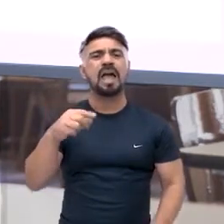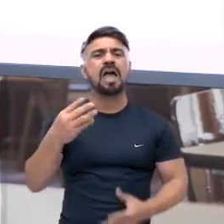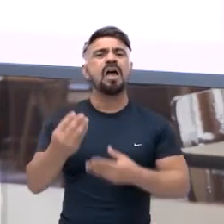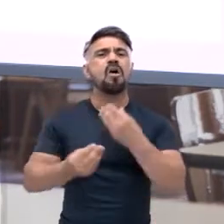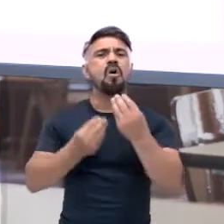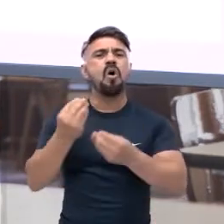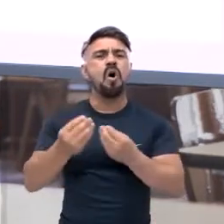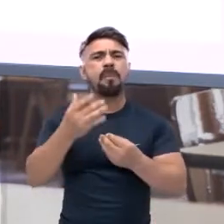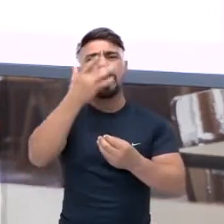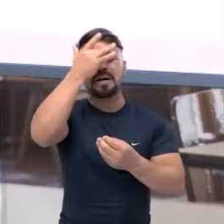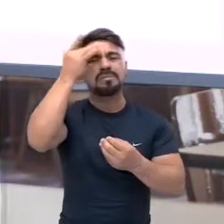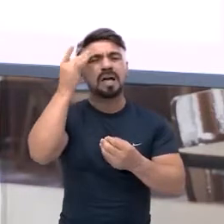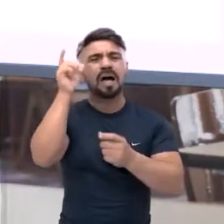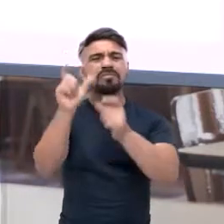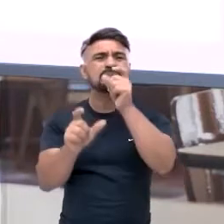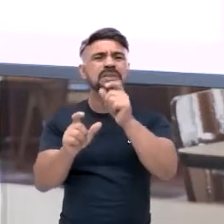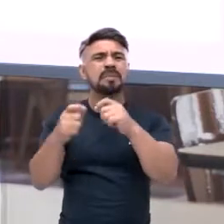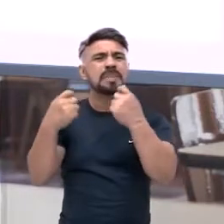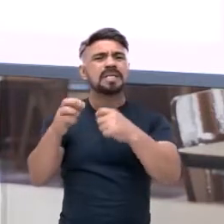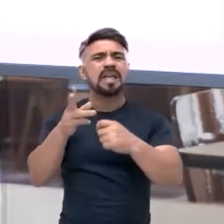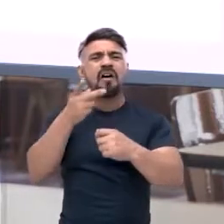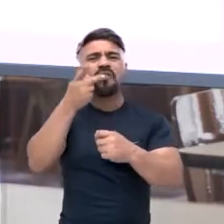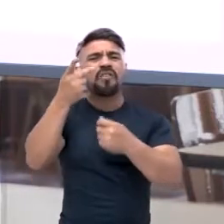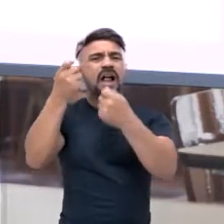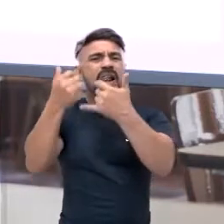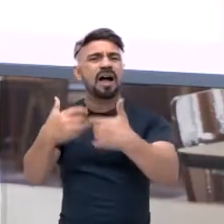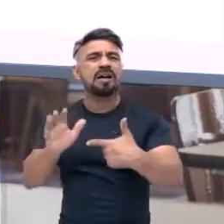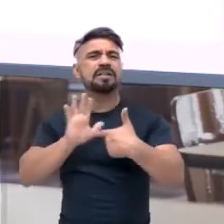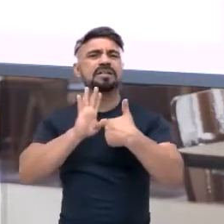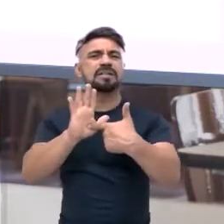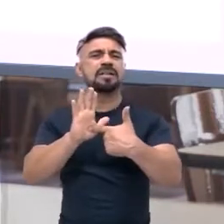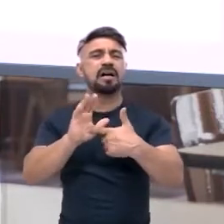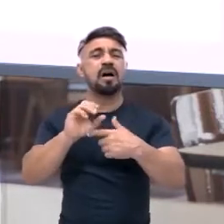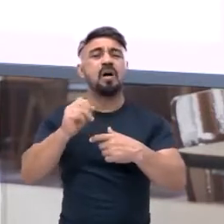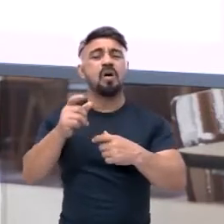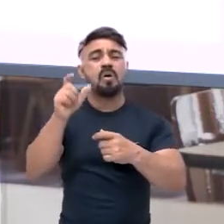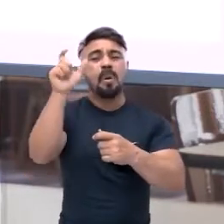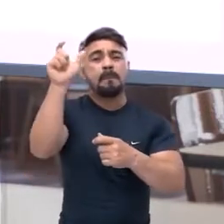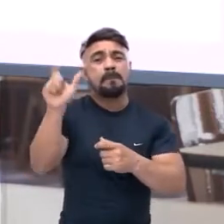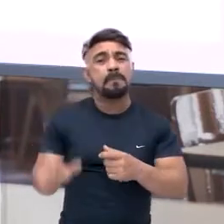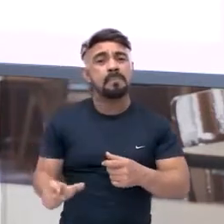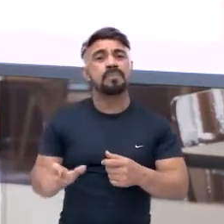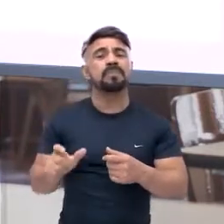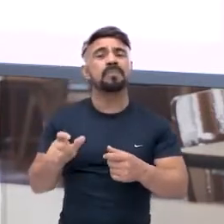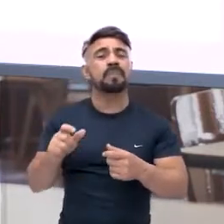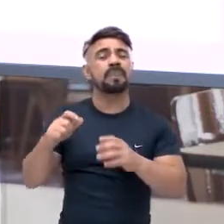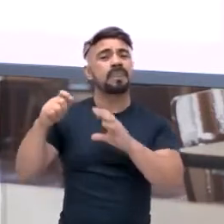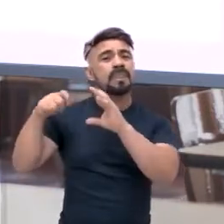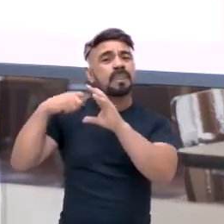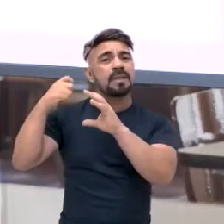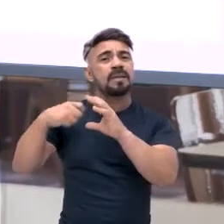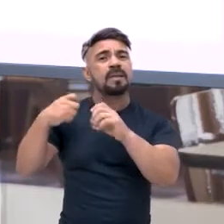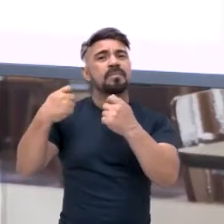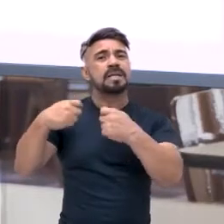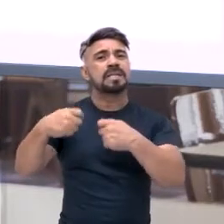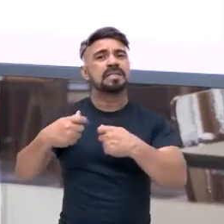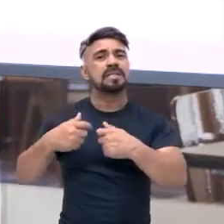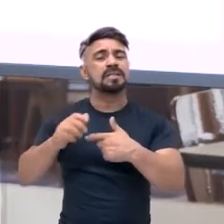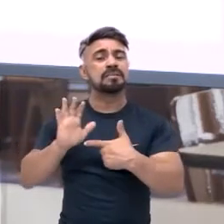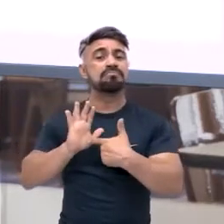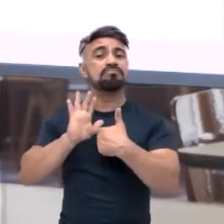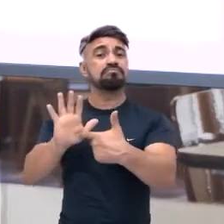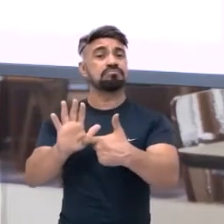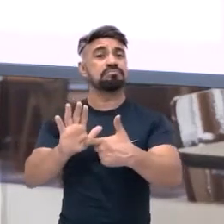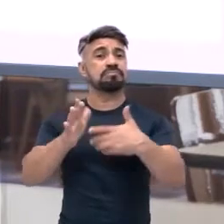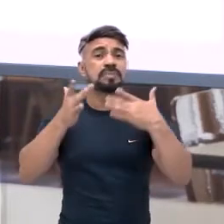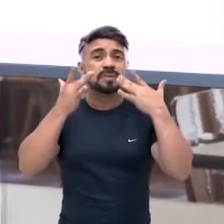de como o personagem deve falar ou de como o personagem deve se portar